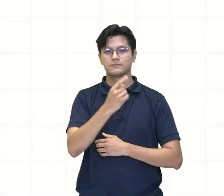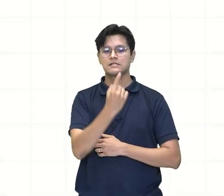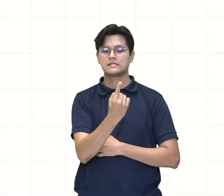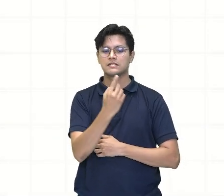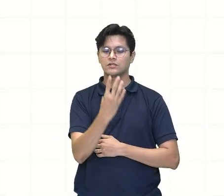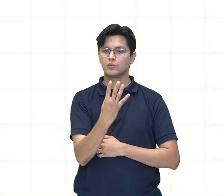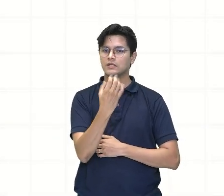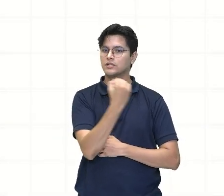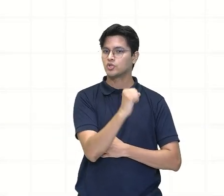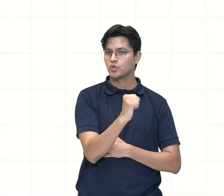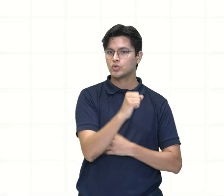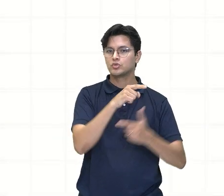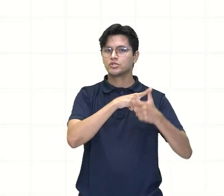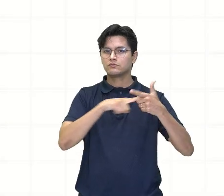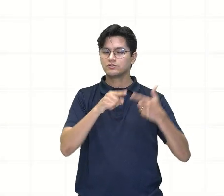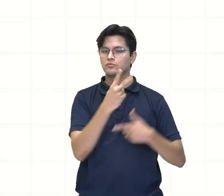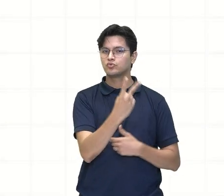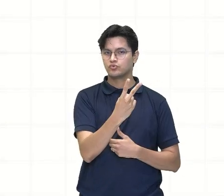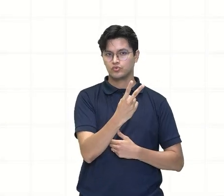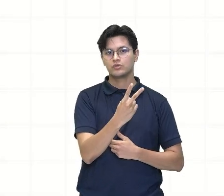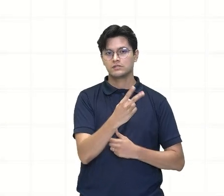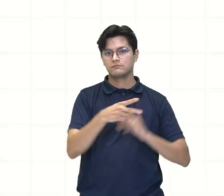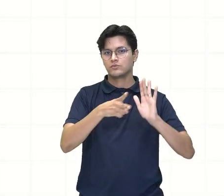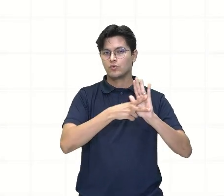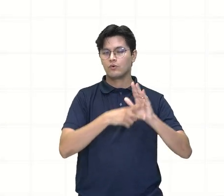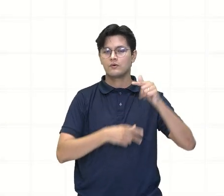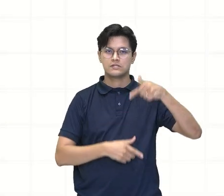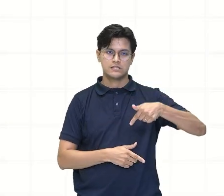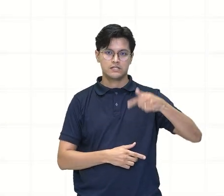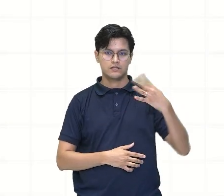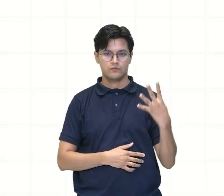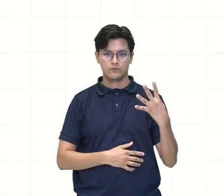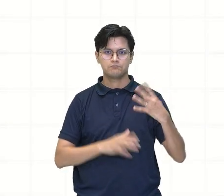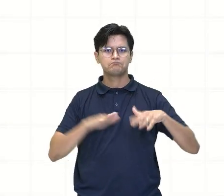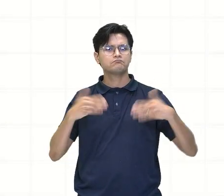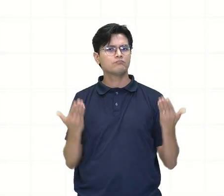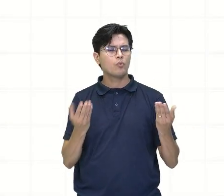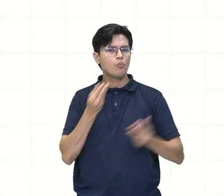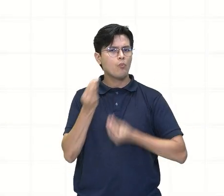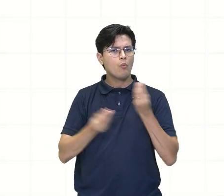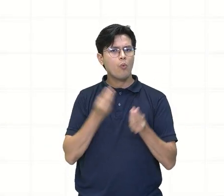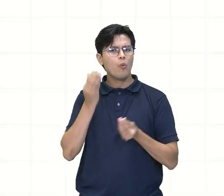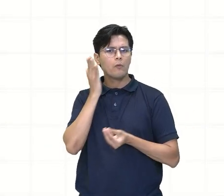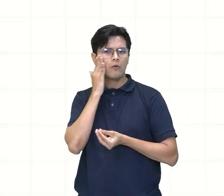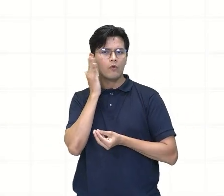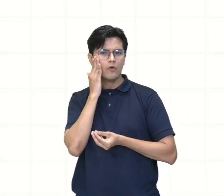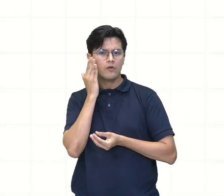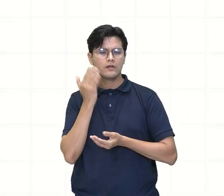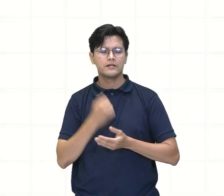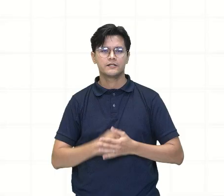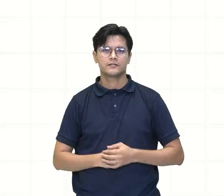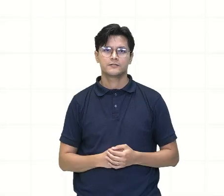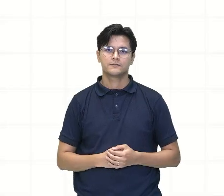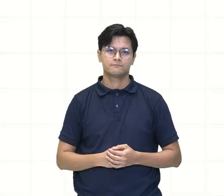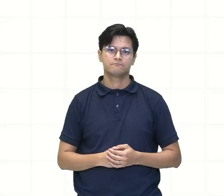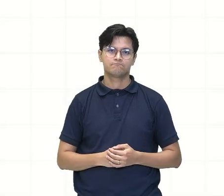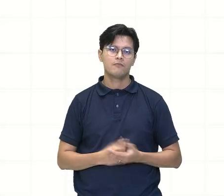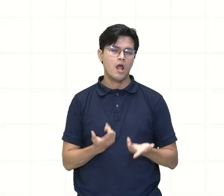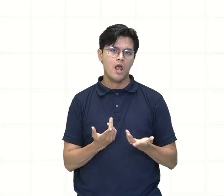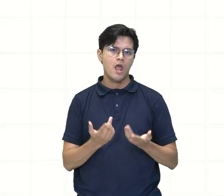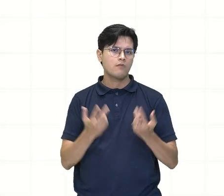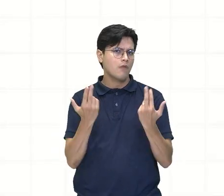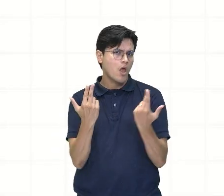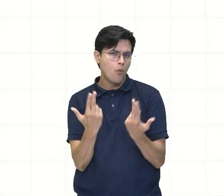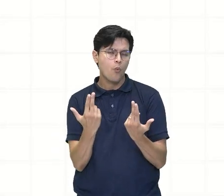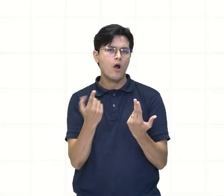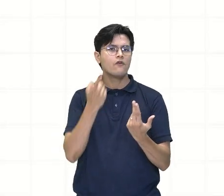74. Professor, como é que eu sei que os primeiros números são divisíveis por 2? É exatamente o que a gente viu lá no critério de divisibilidade. Porque